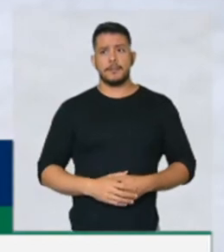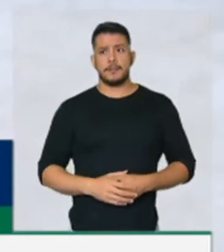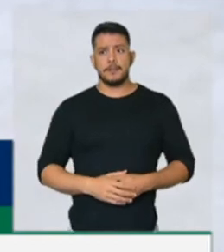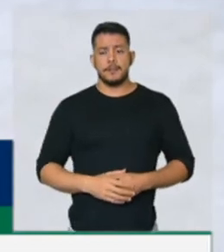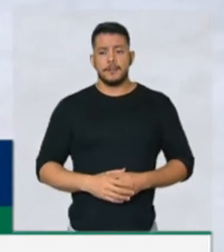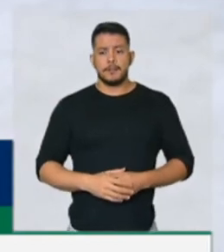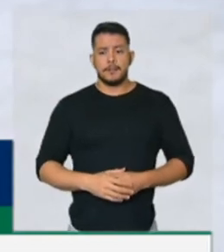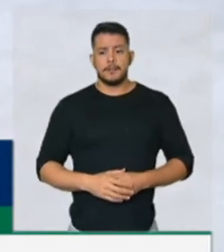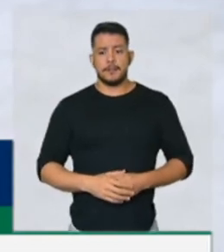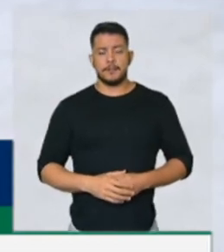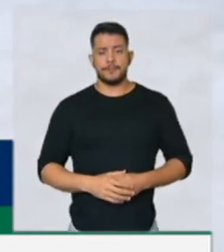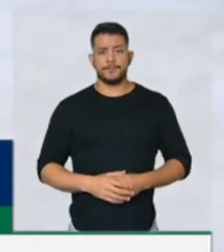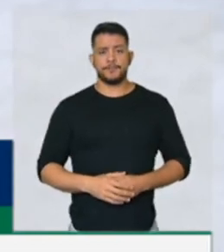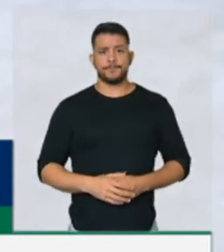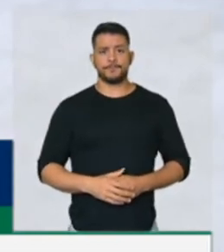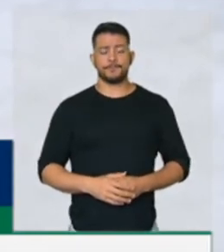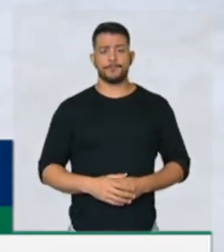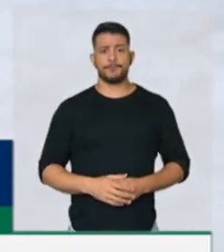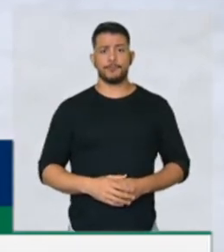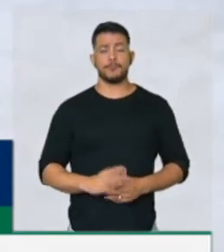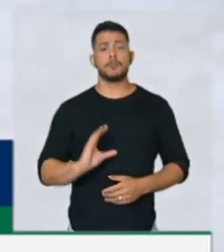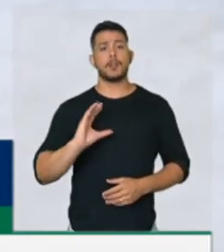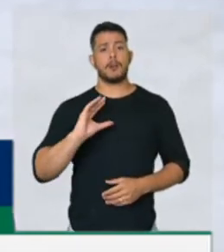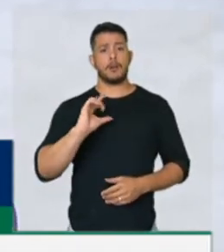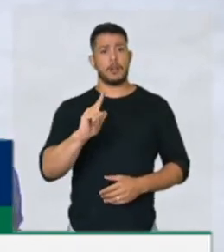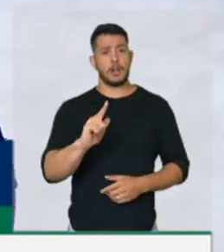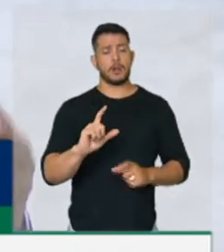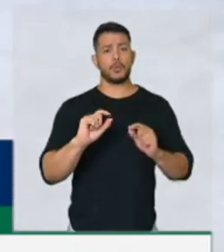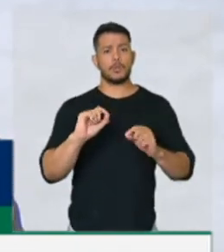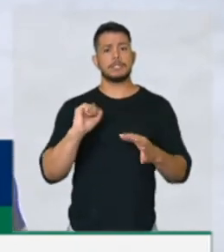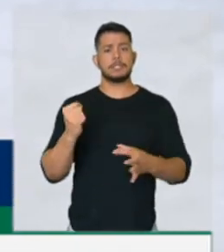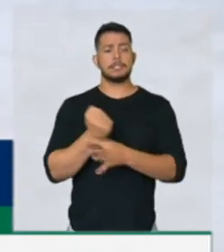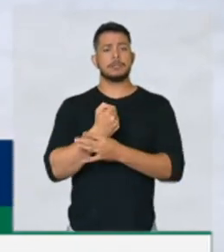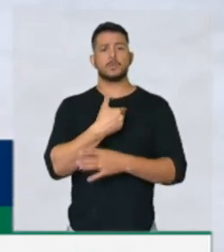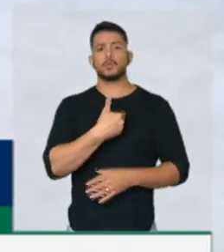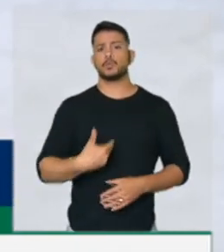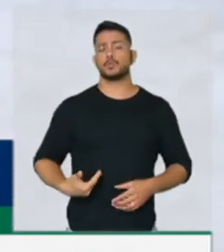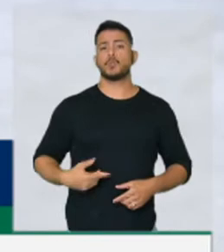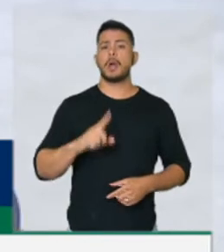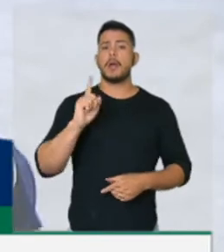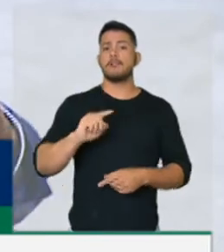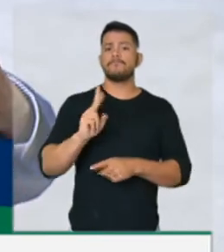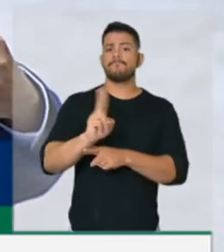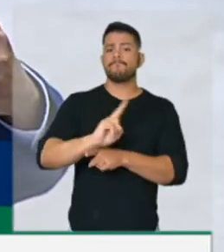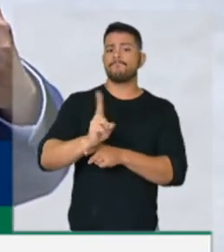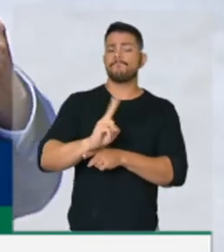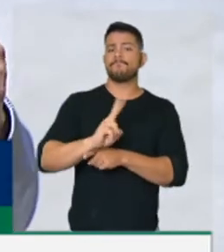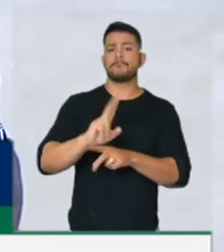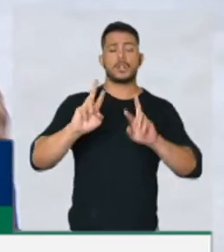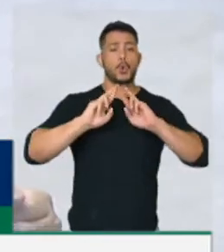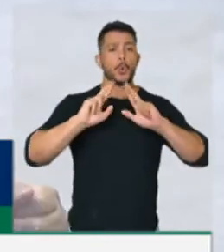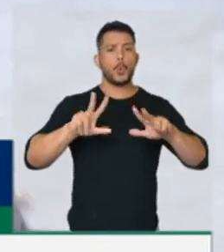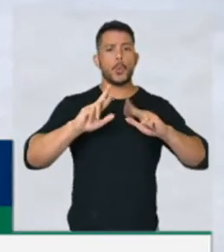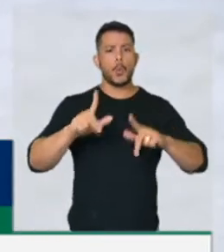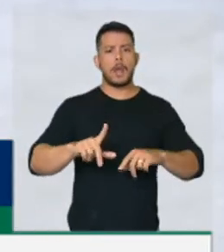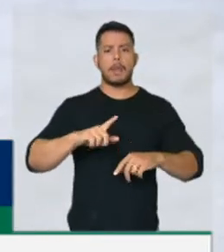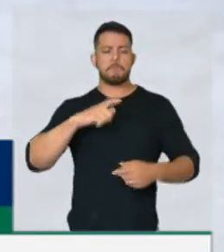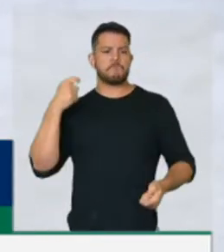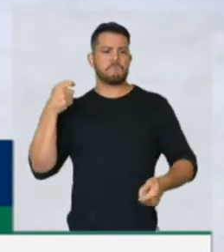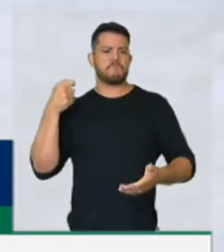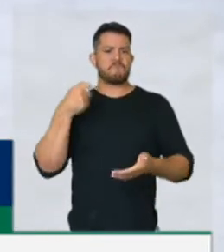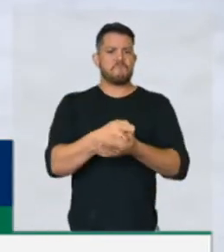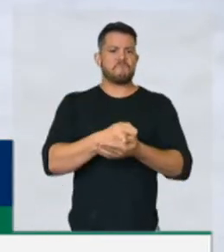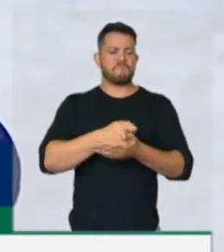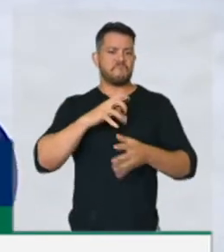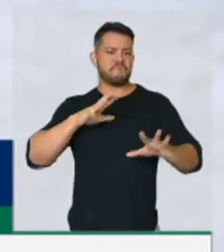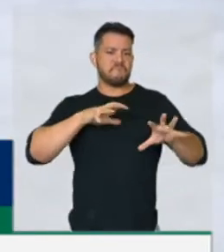forças de segurança pública, elas vão para realizar um trabalho de fiscalização, não é para reprimir as pessoas